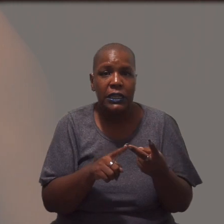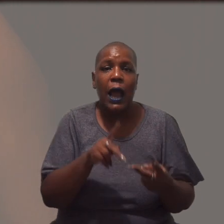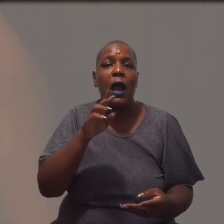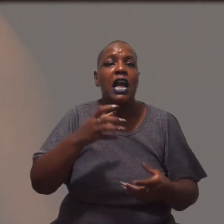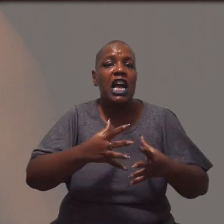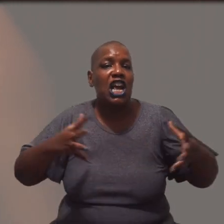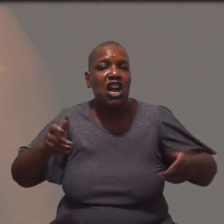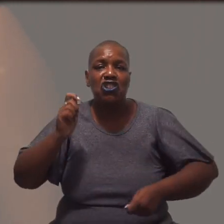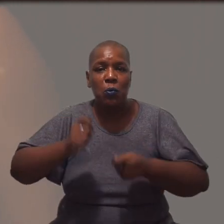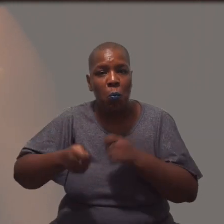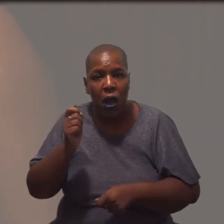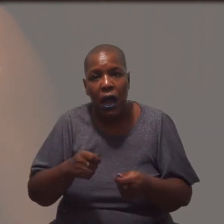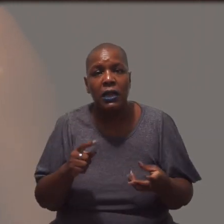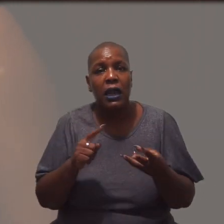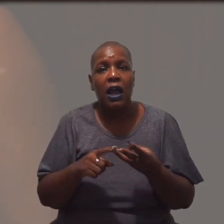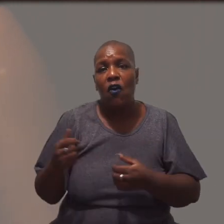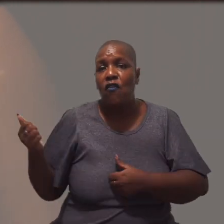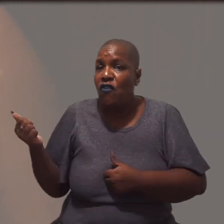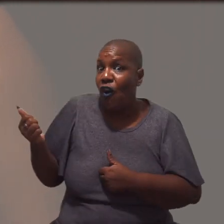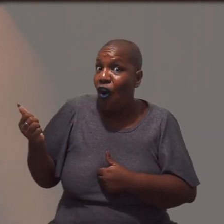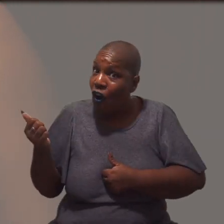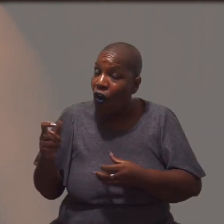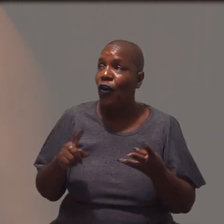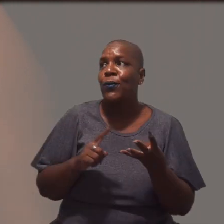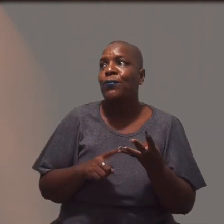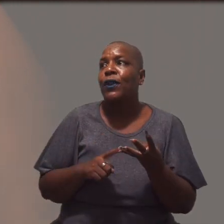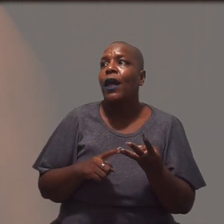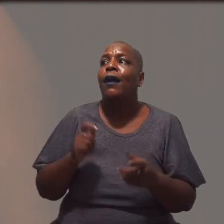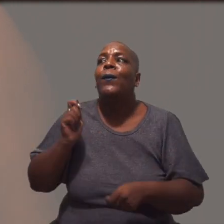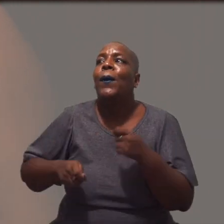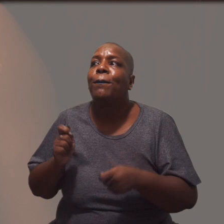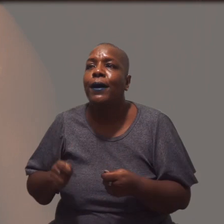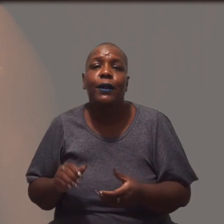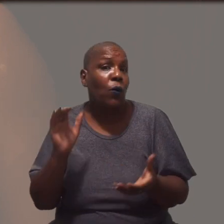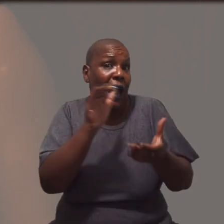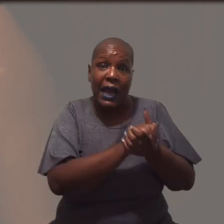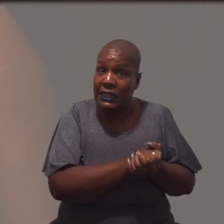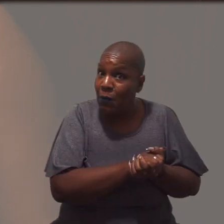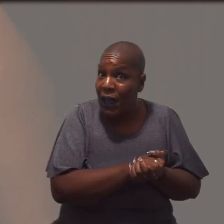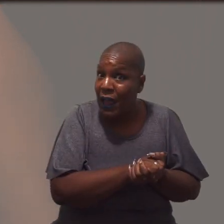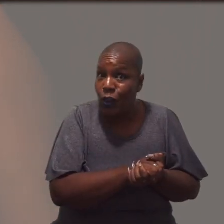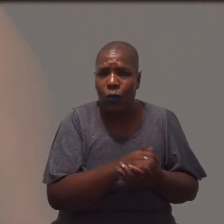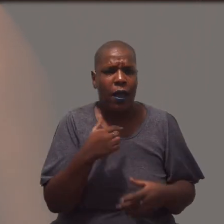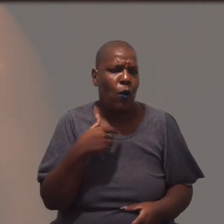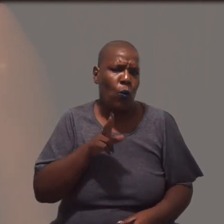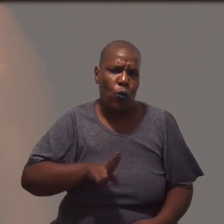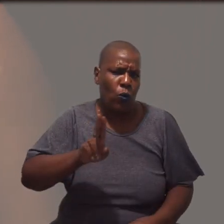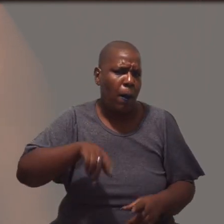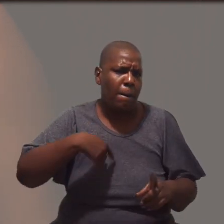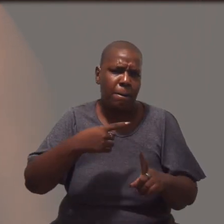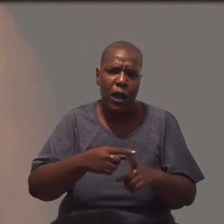orquestra, em big band, você pode tocar numa banda de forró, você pode tocar num casamento, que é o que